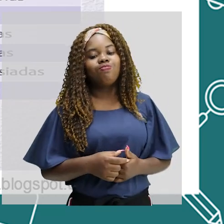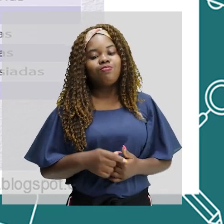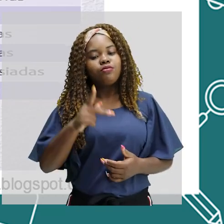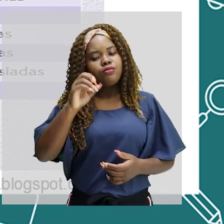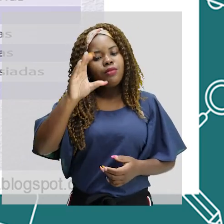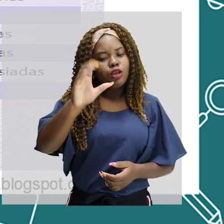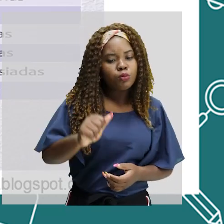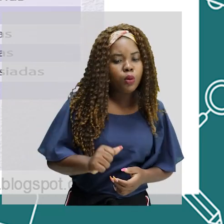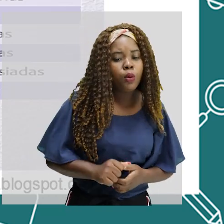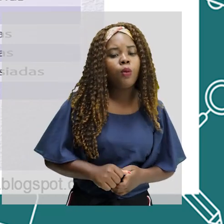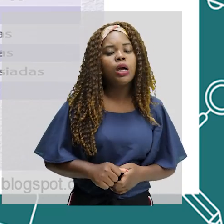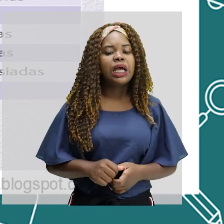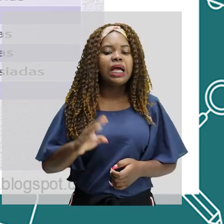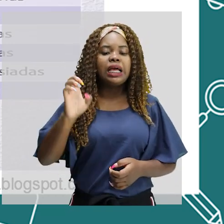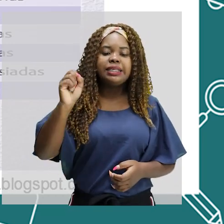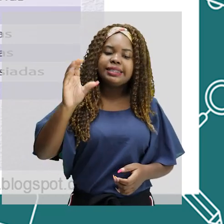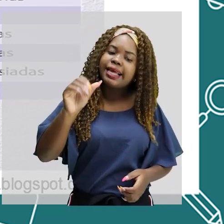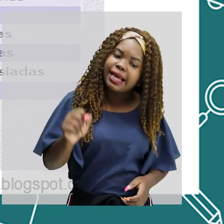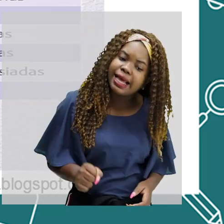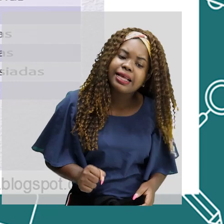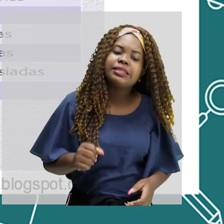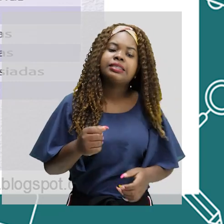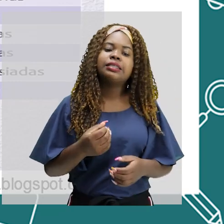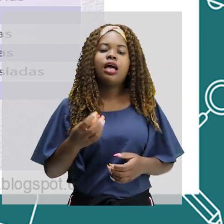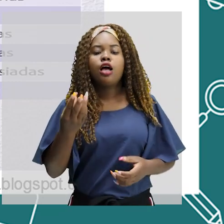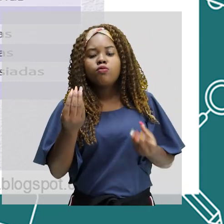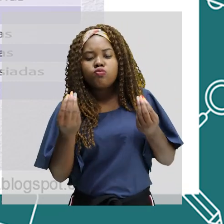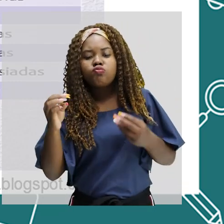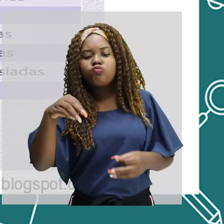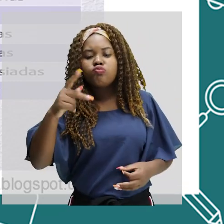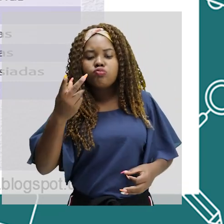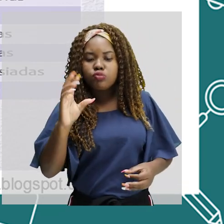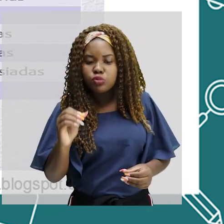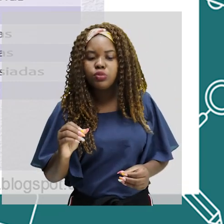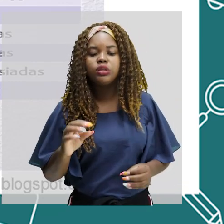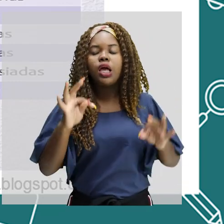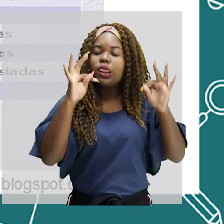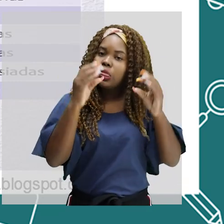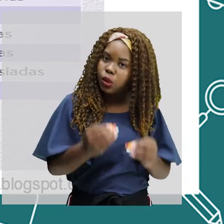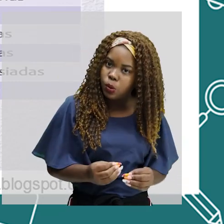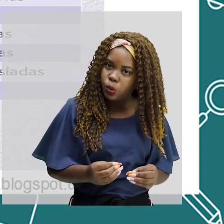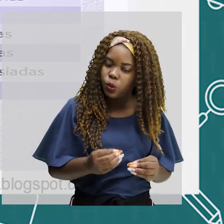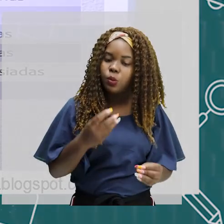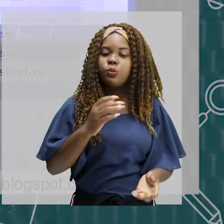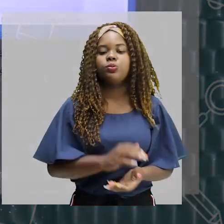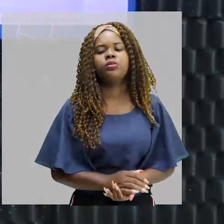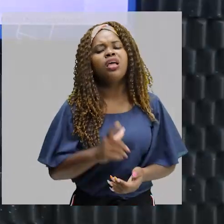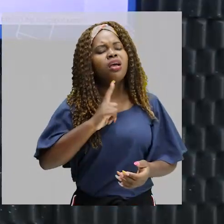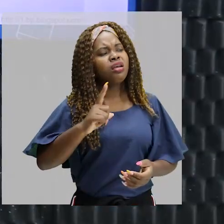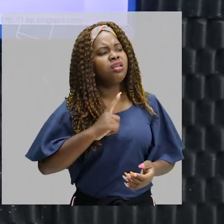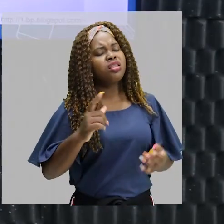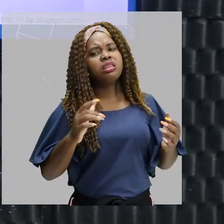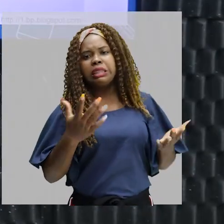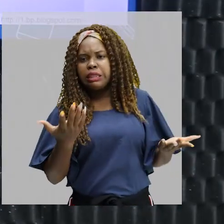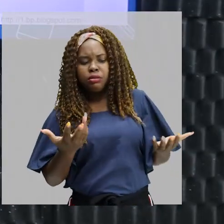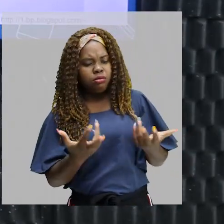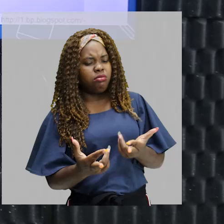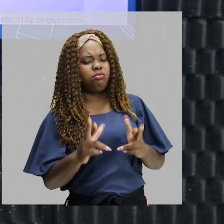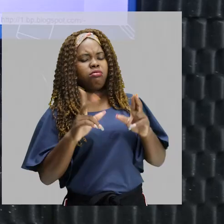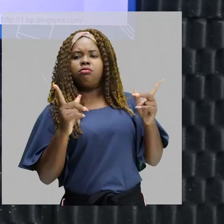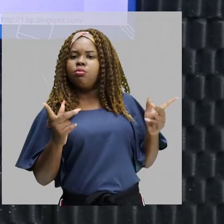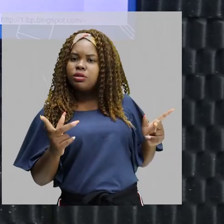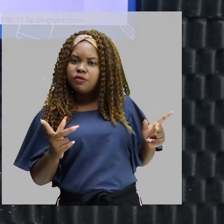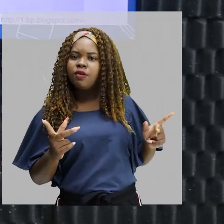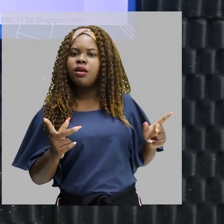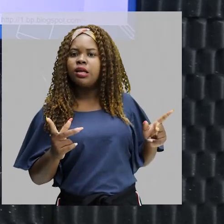escassa, mucha, demasiada e toda. Tem alguma diferença